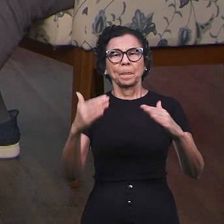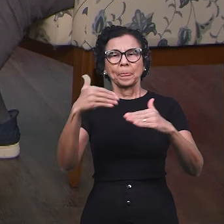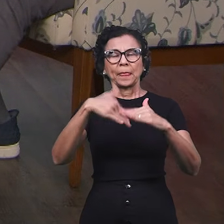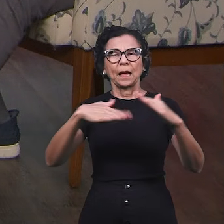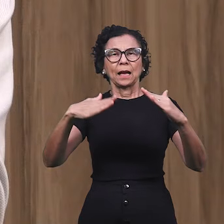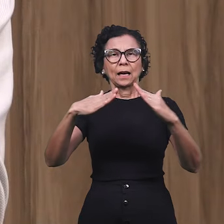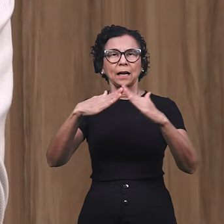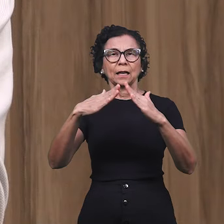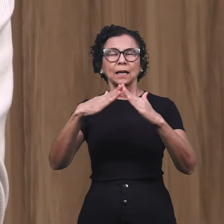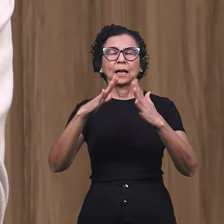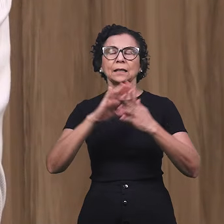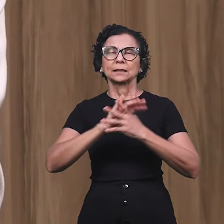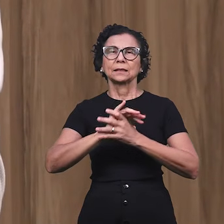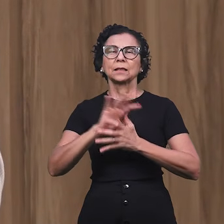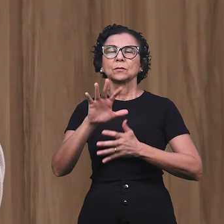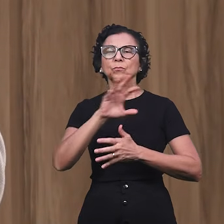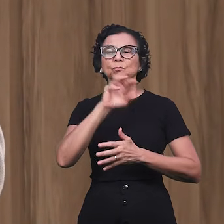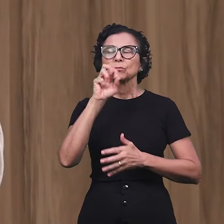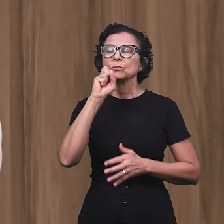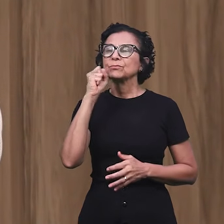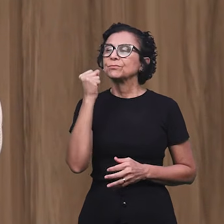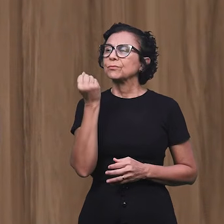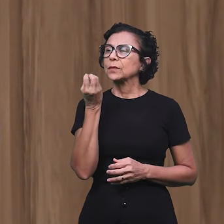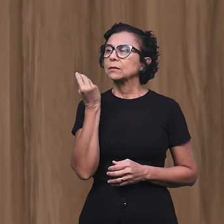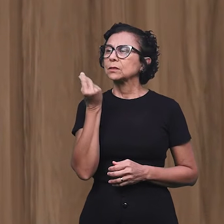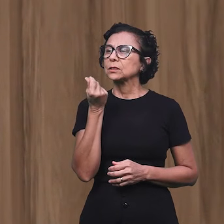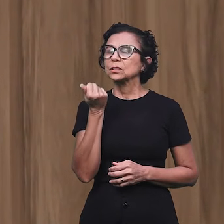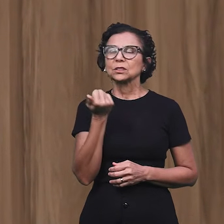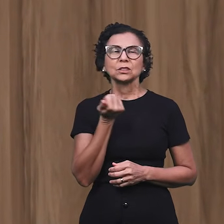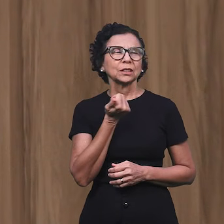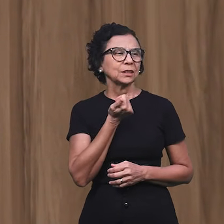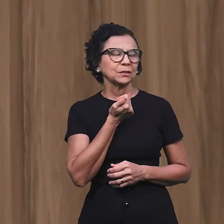ambiente. Porque como o cedro tinha essa